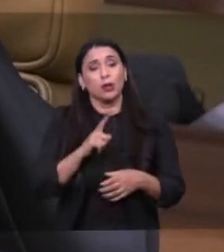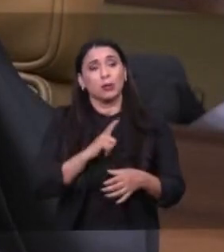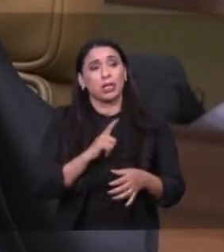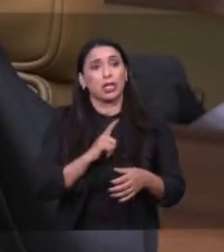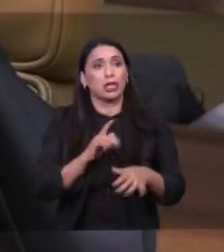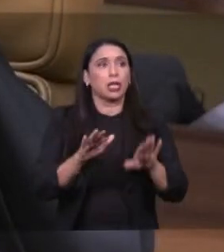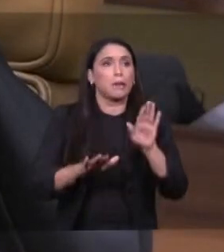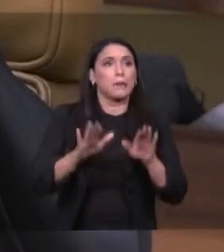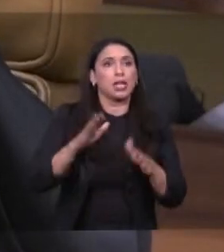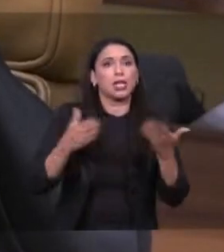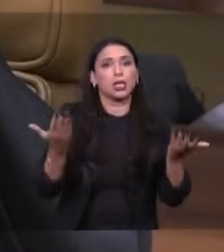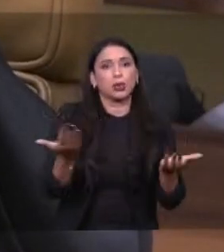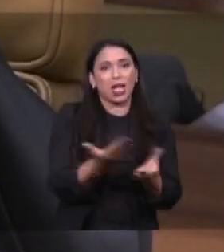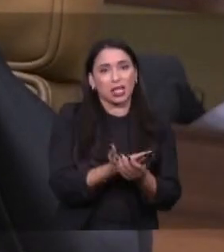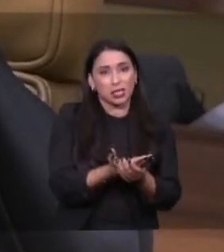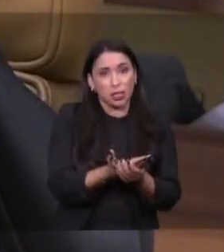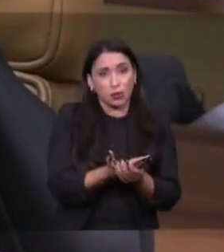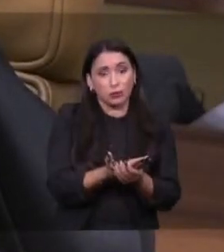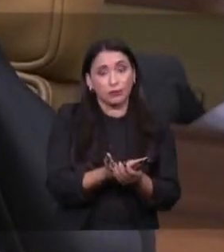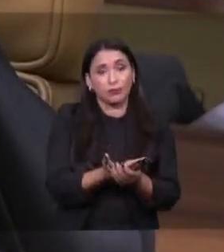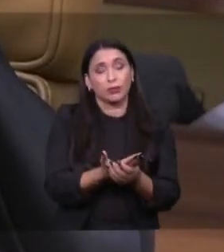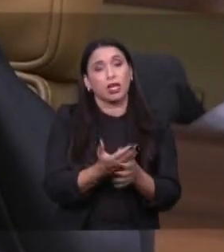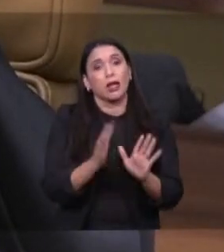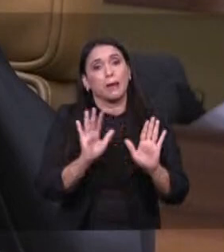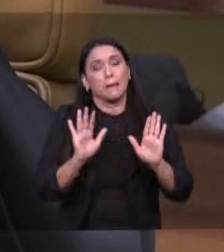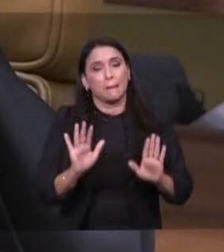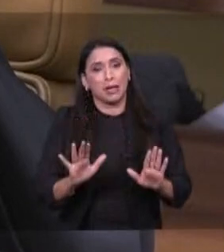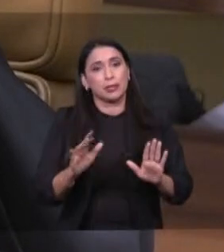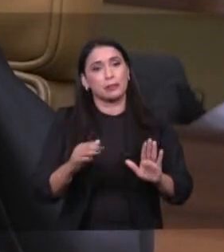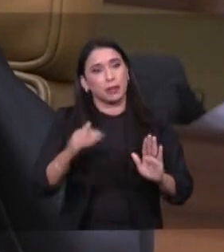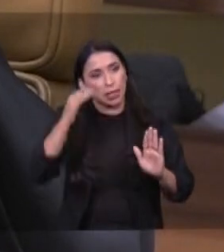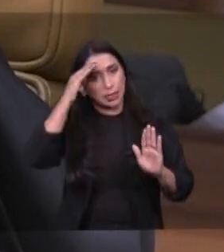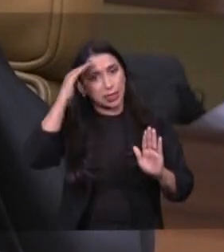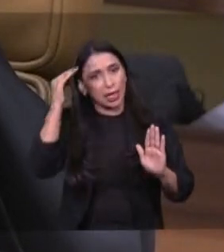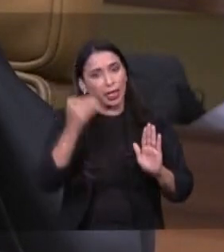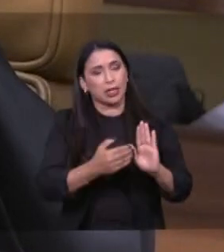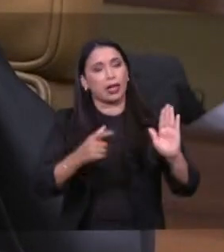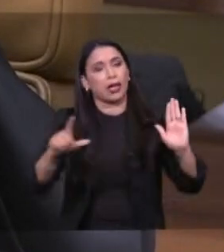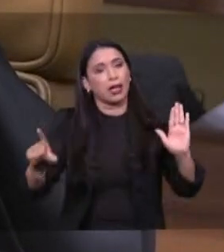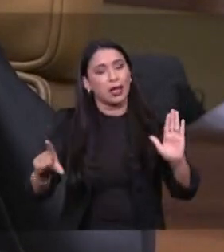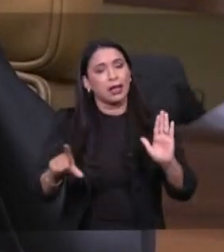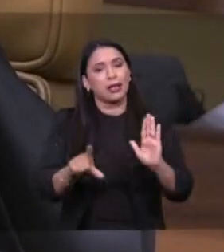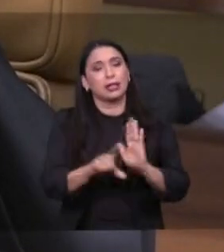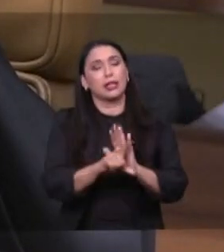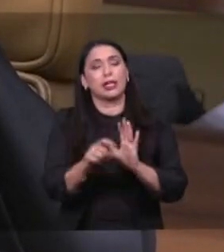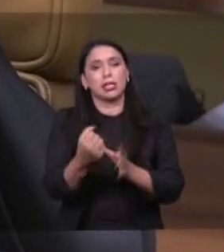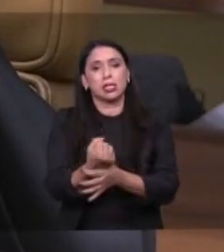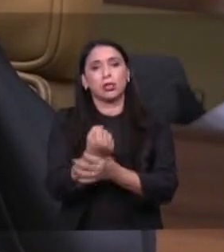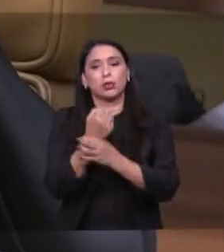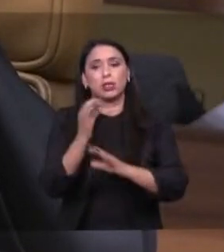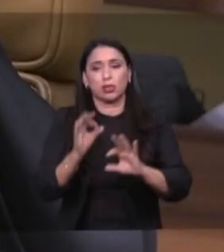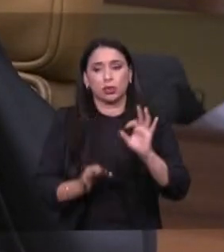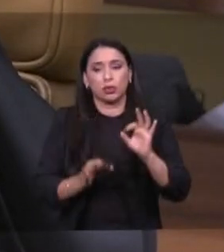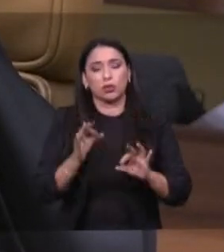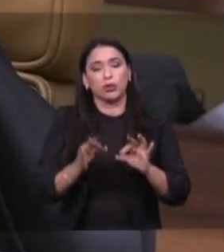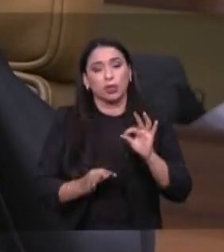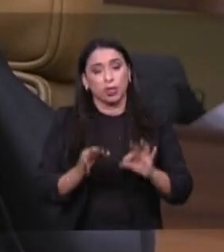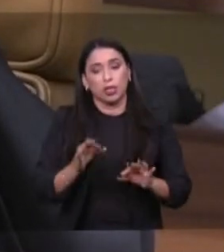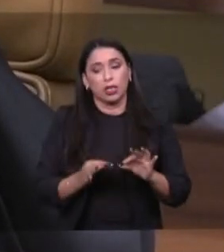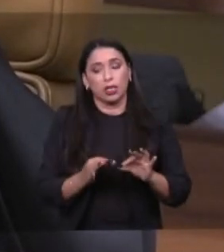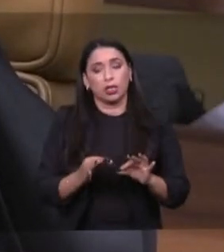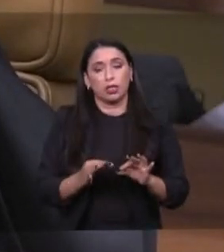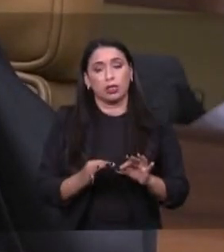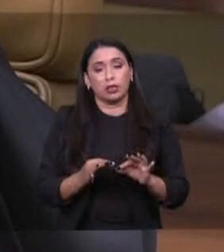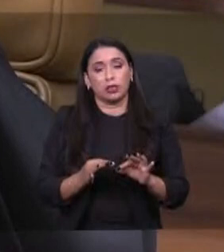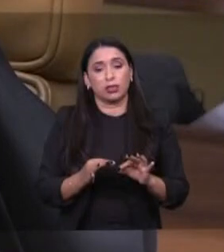caso concreto. Mas, em nome da legalidade e da segurança jurídica com que a legalidade se acha visceralmente comprometida,